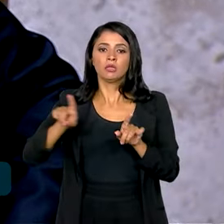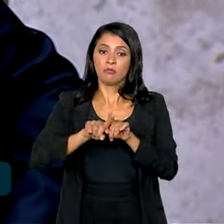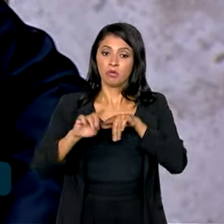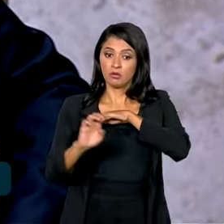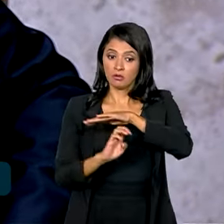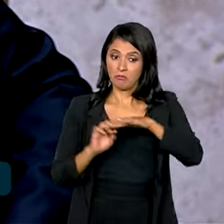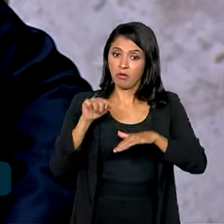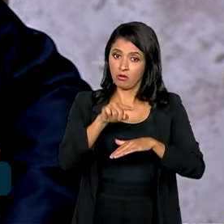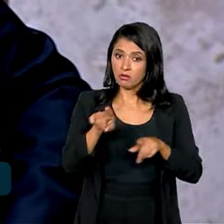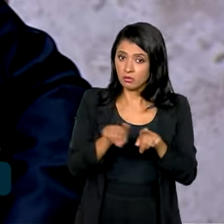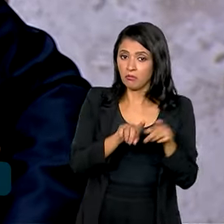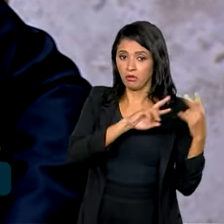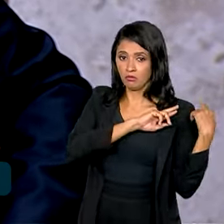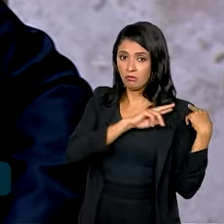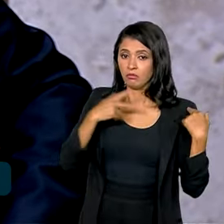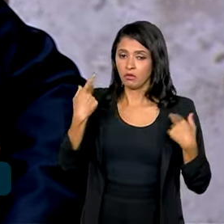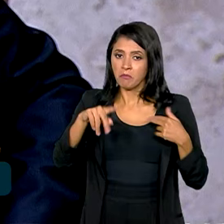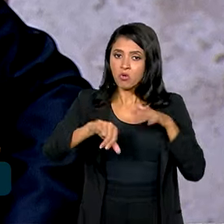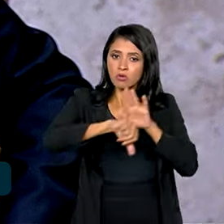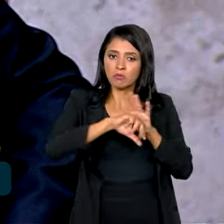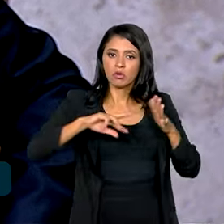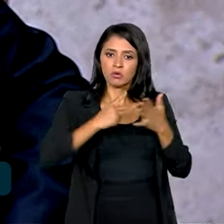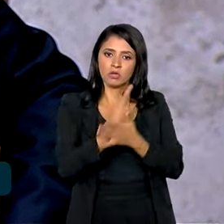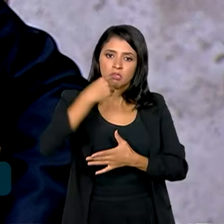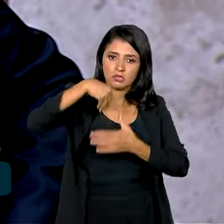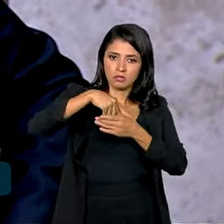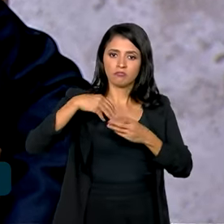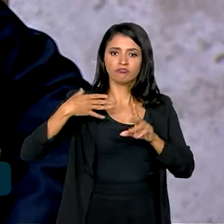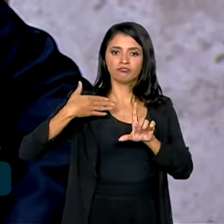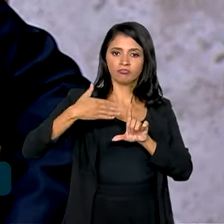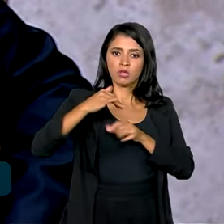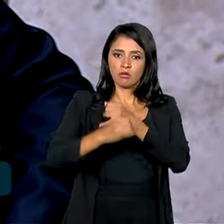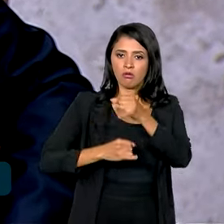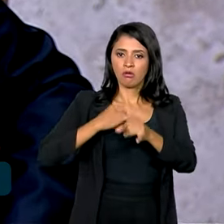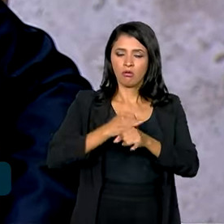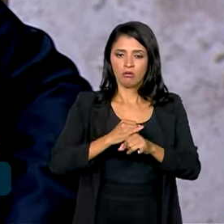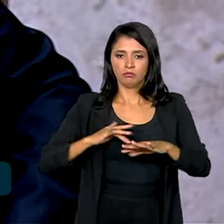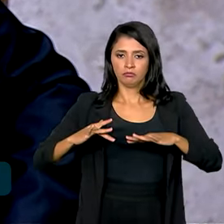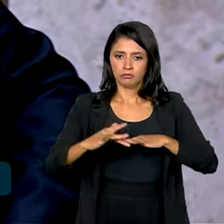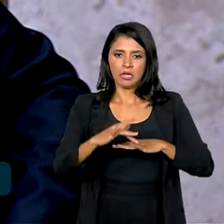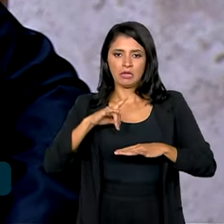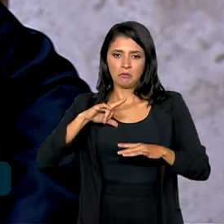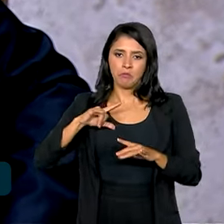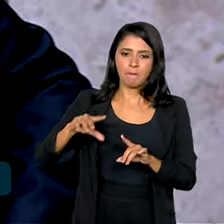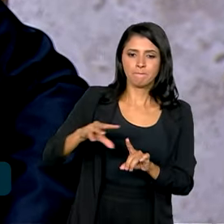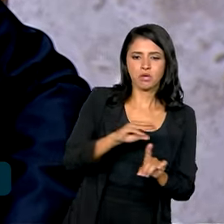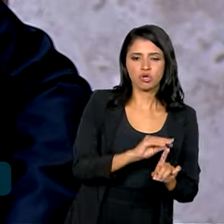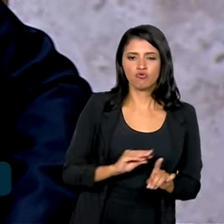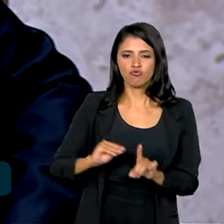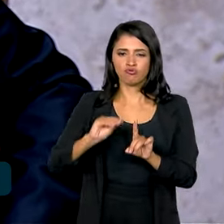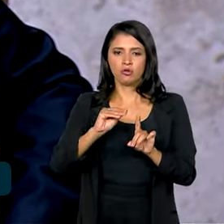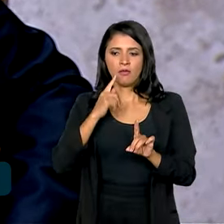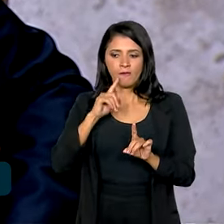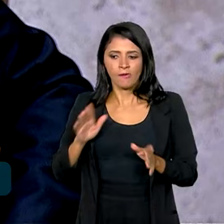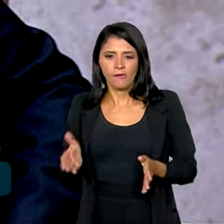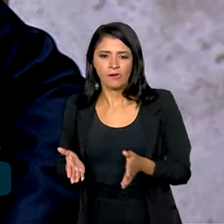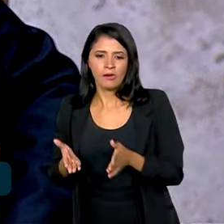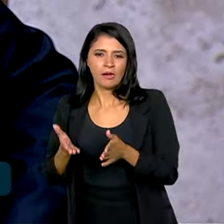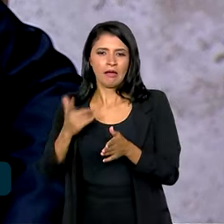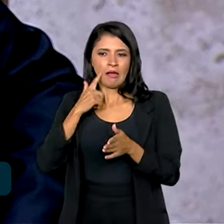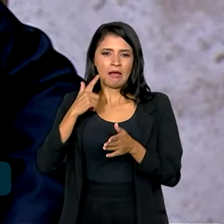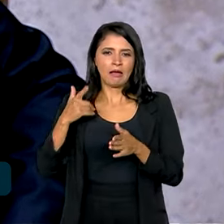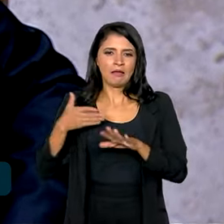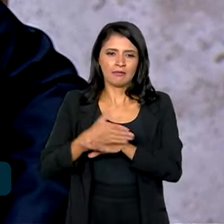empresas pelos crimes que são cometidos em suas plataformas. A exemplo da pedofilia, incentive aos massacres